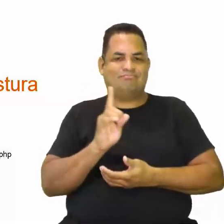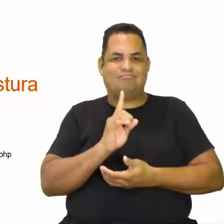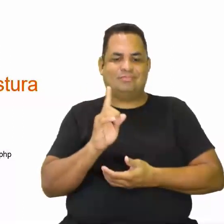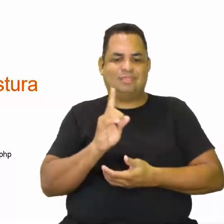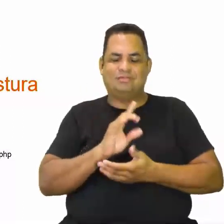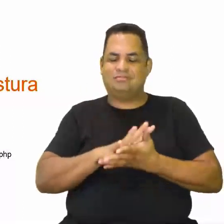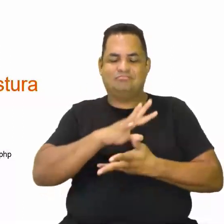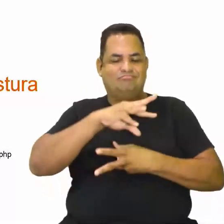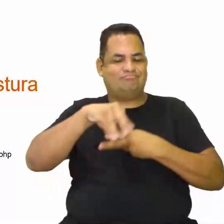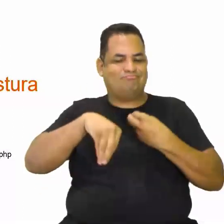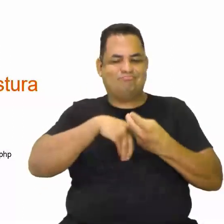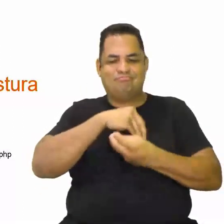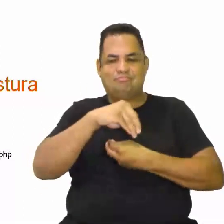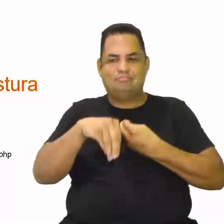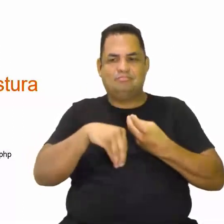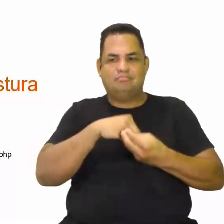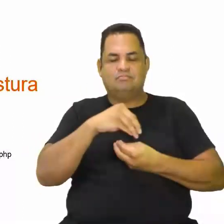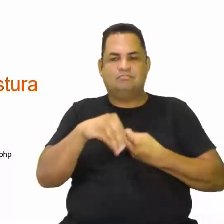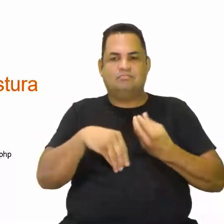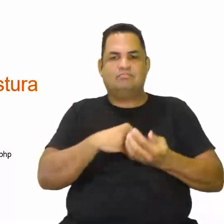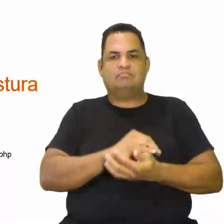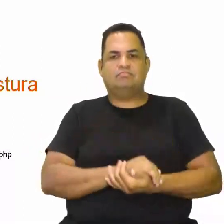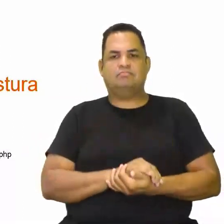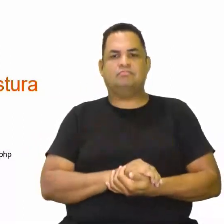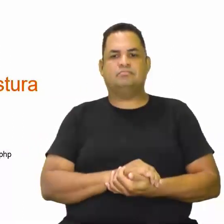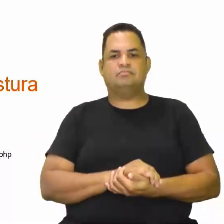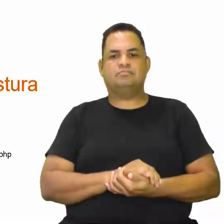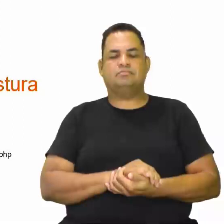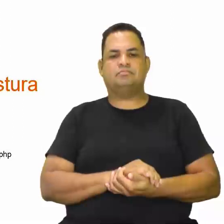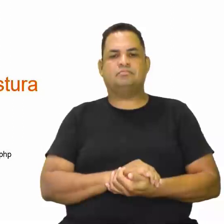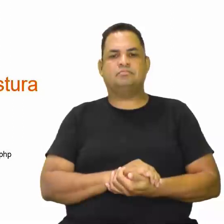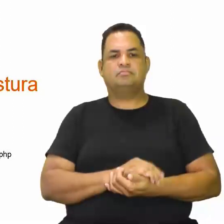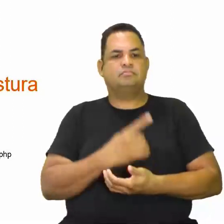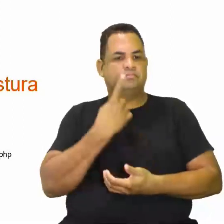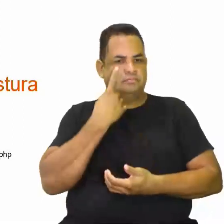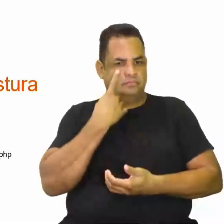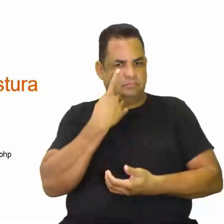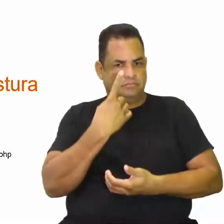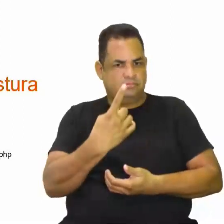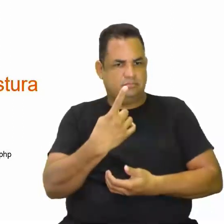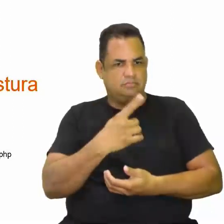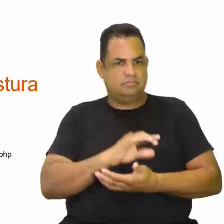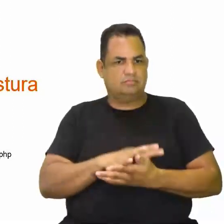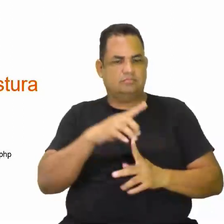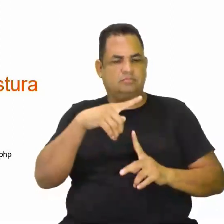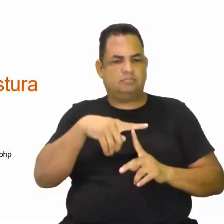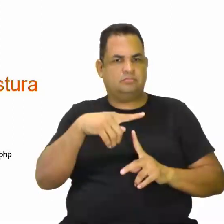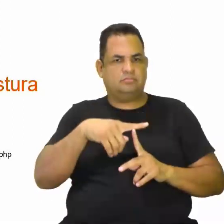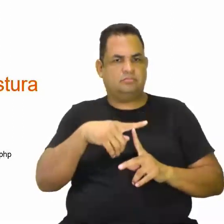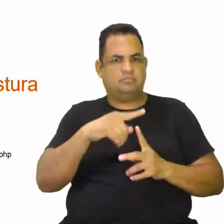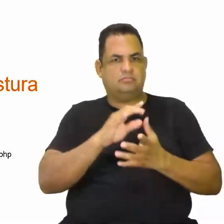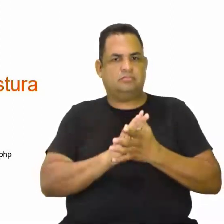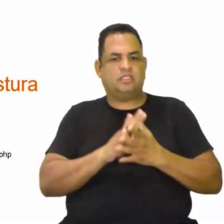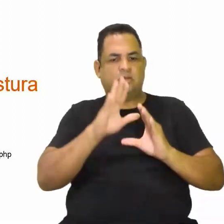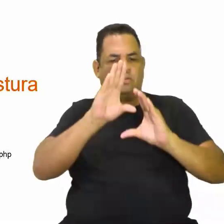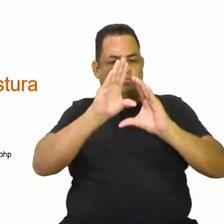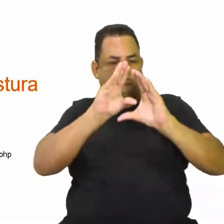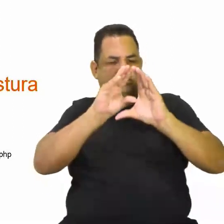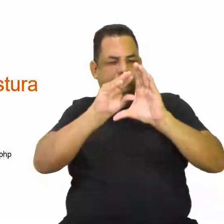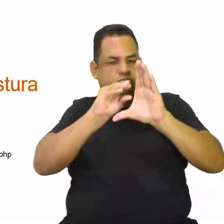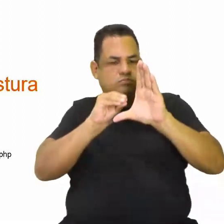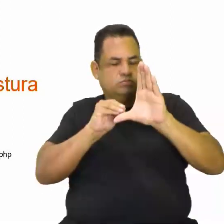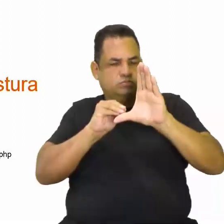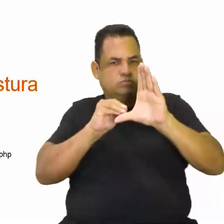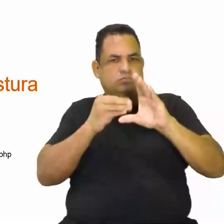miscíveis, quer dizer, que não se misturam. Então, vejamos nos tipos de decantação. Nós